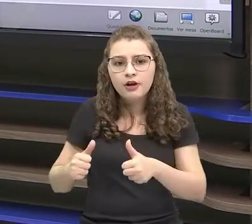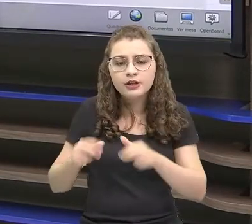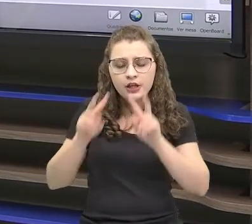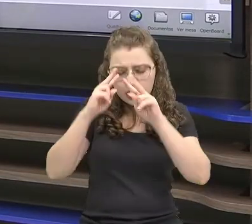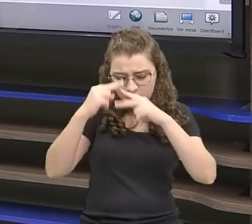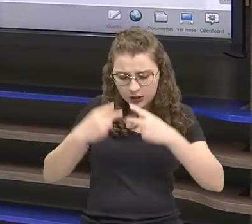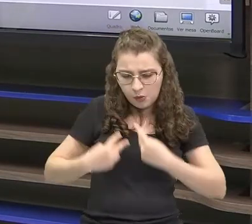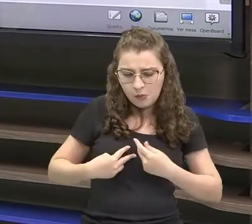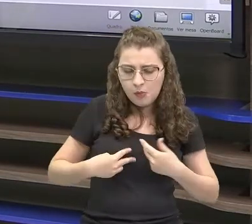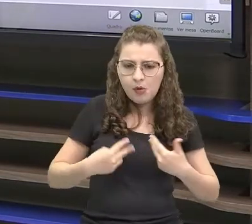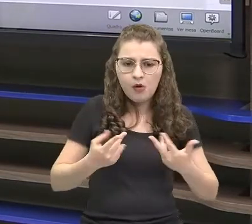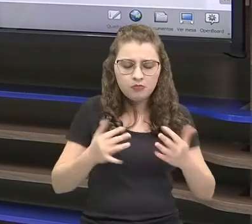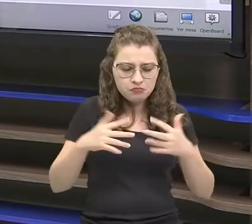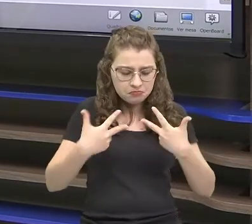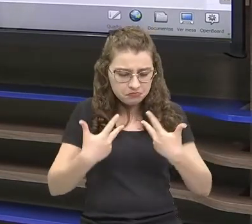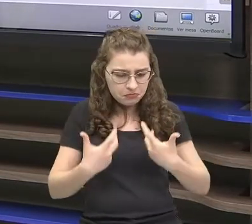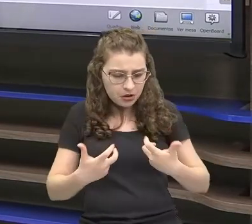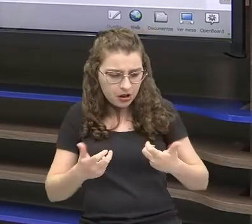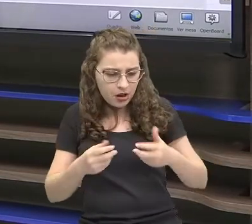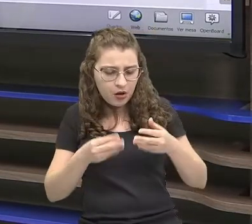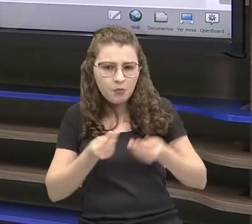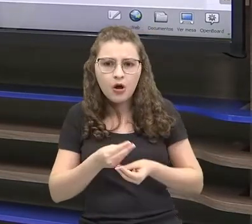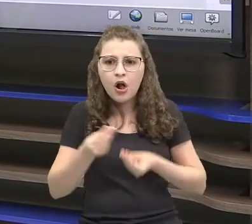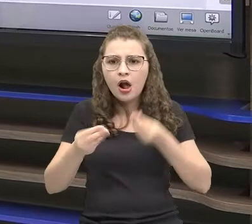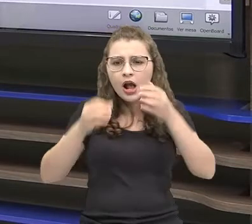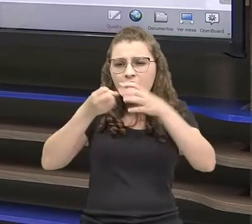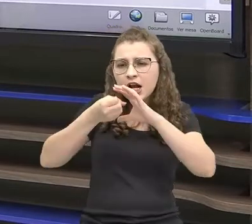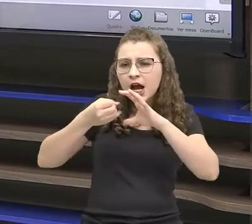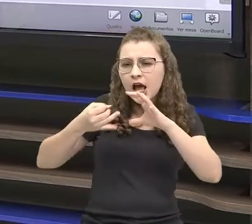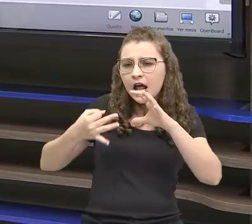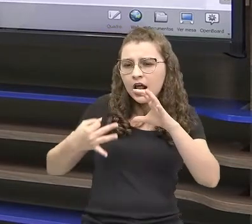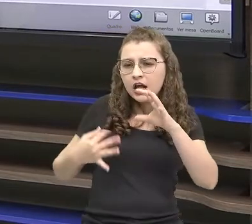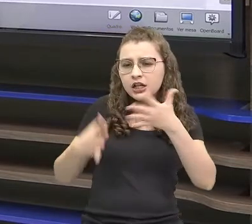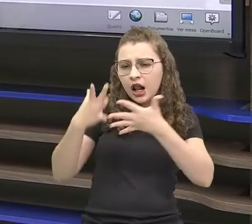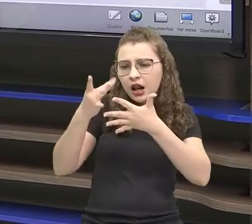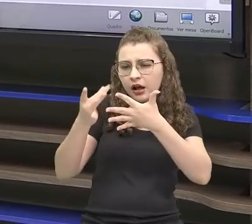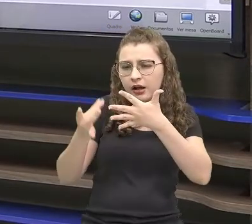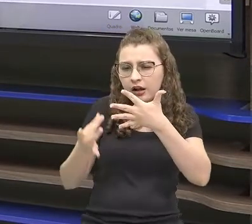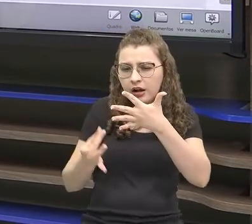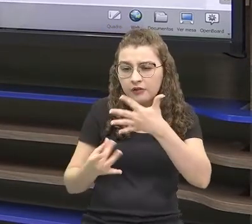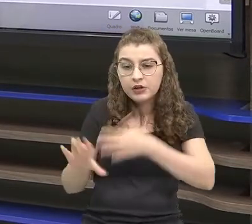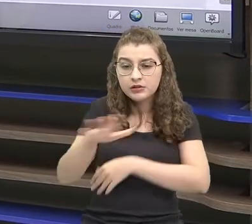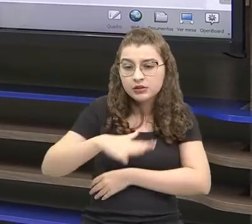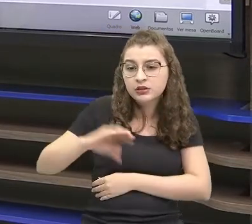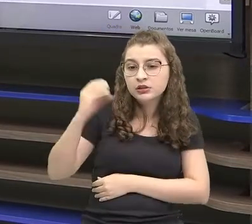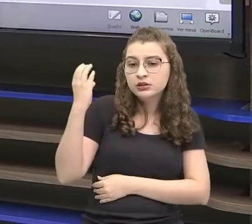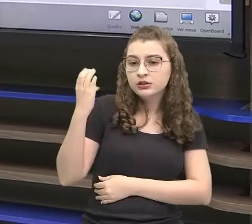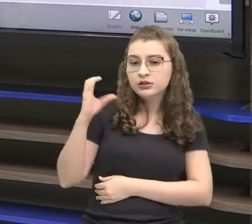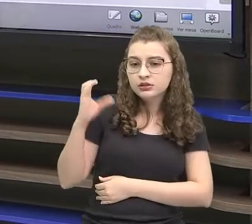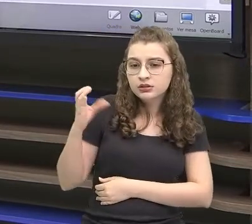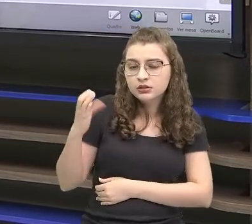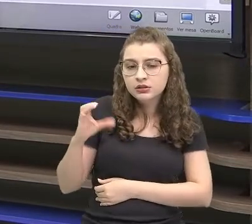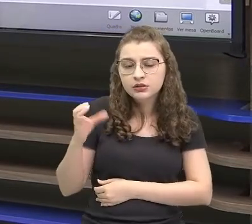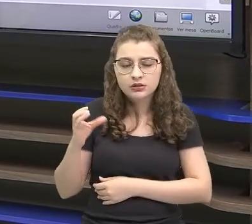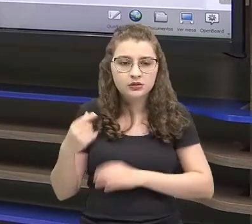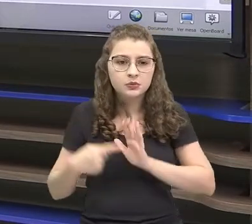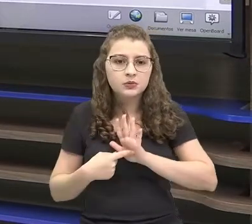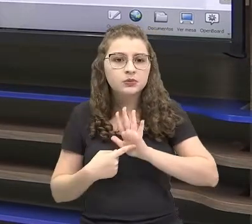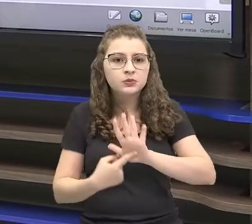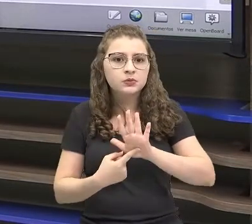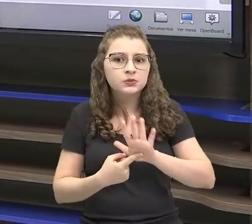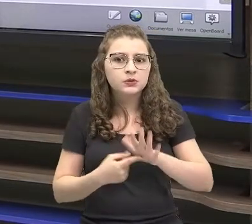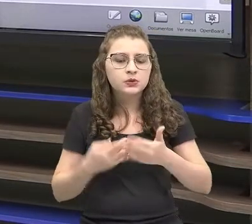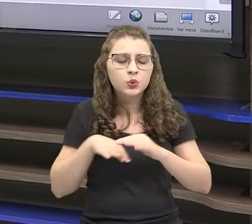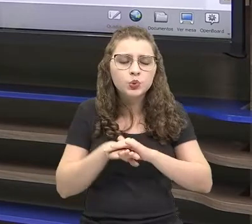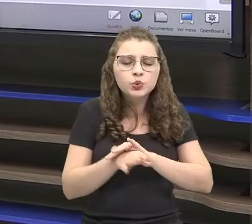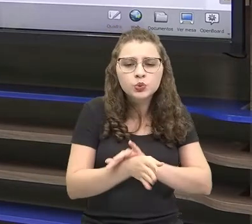o sertanejo, começa a indicar suas feições, tudo características científicas, determinantes para como